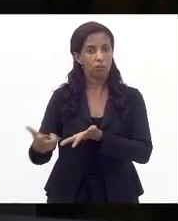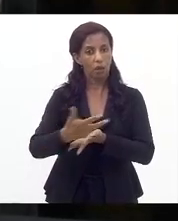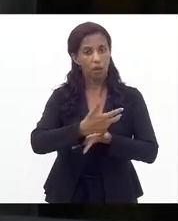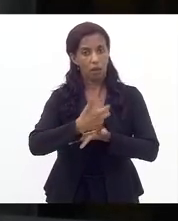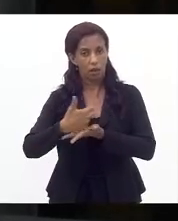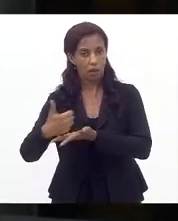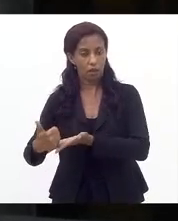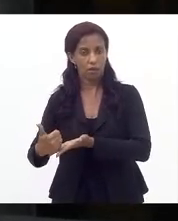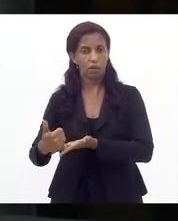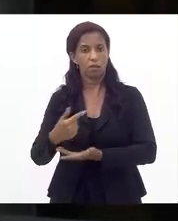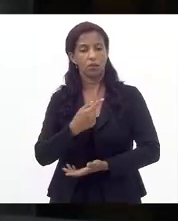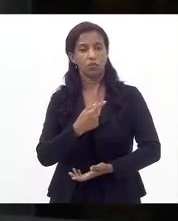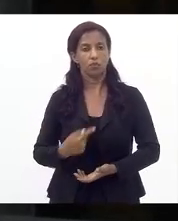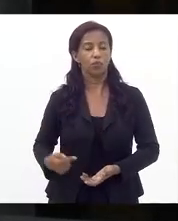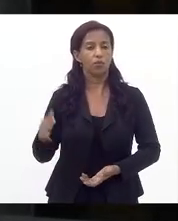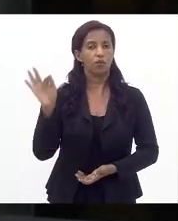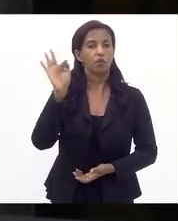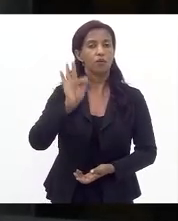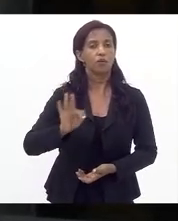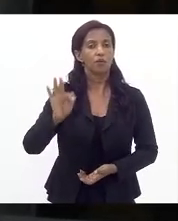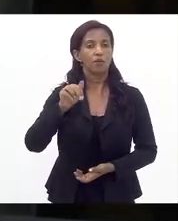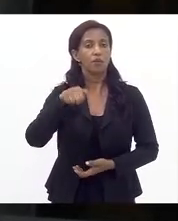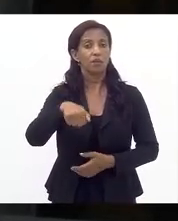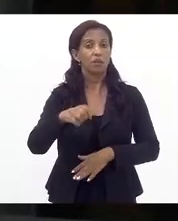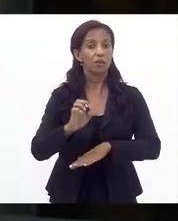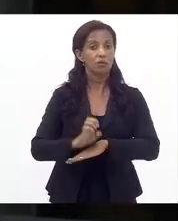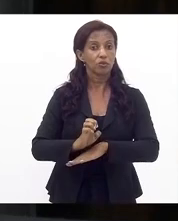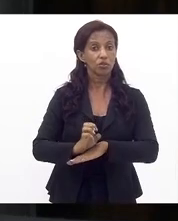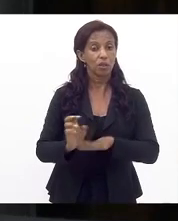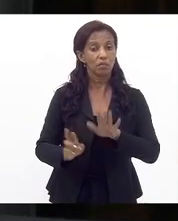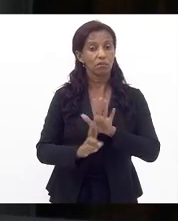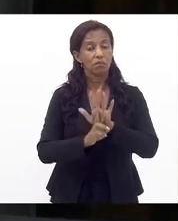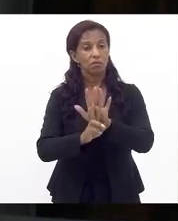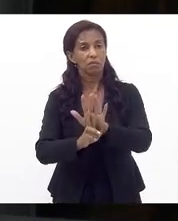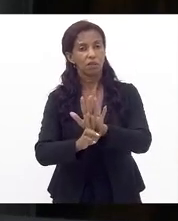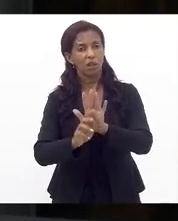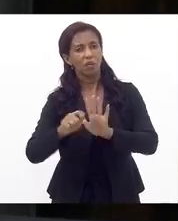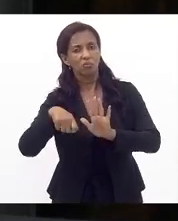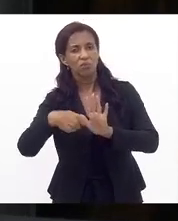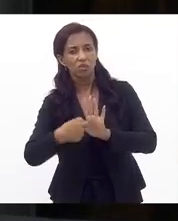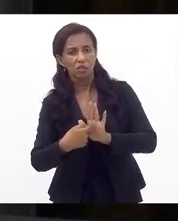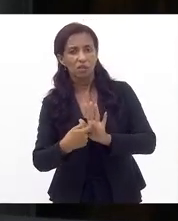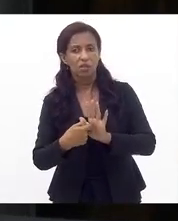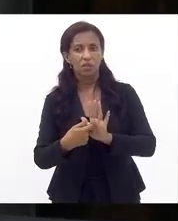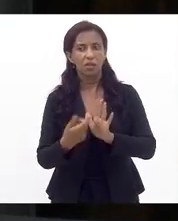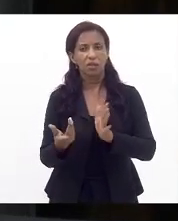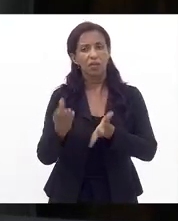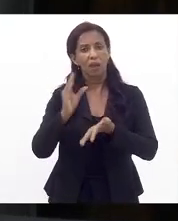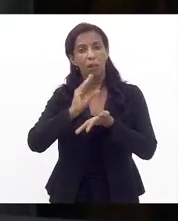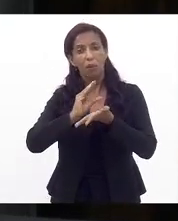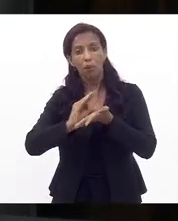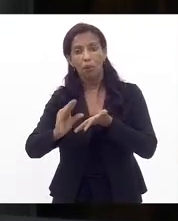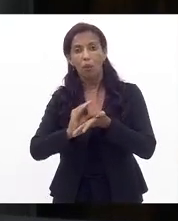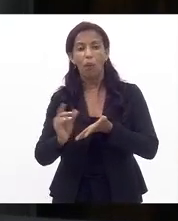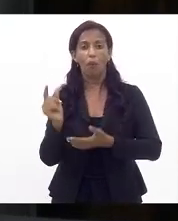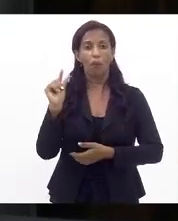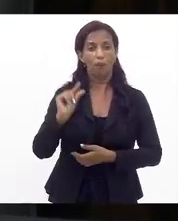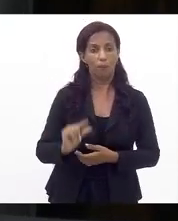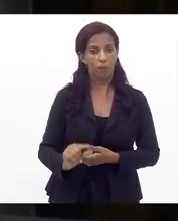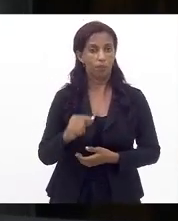arrecadar arrecadação do governo federal aqui no estado do Rio de Janeiro representar algo muito significativo e calmos com muito pouco